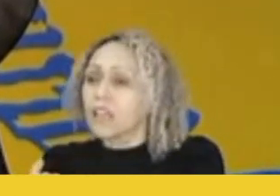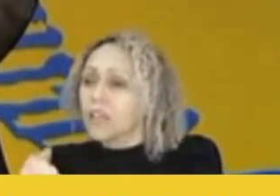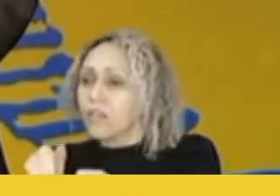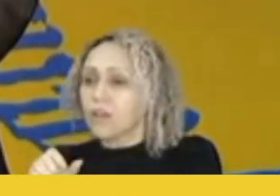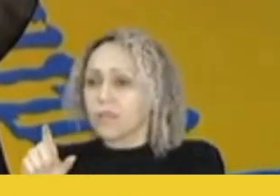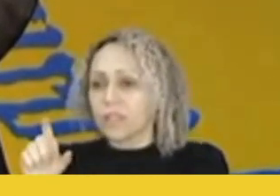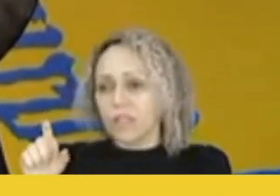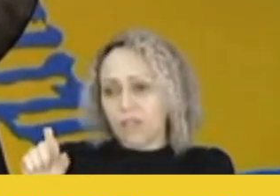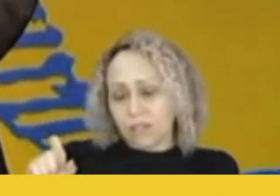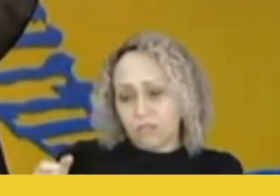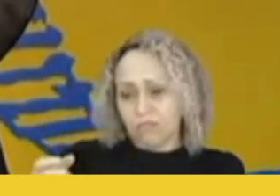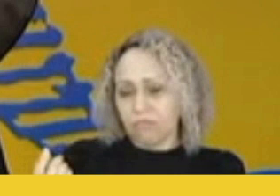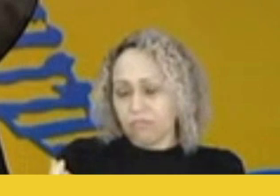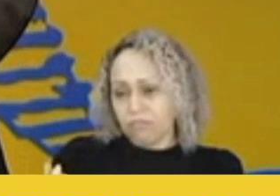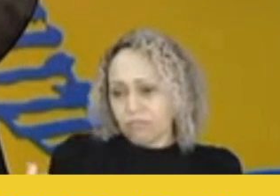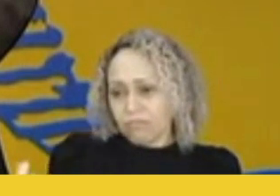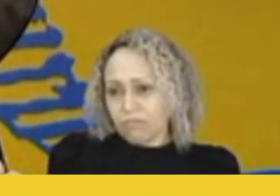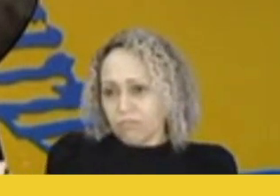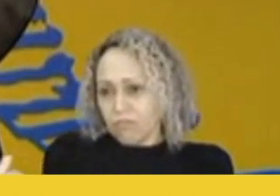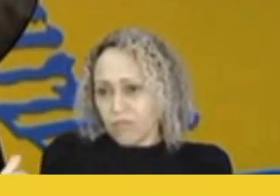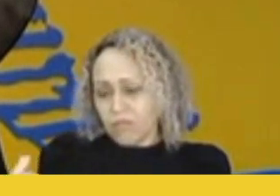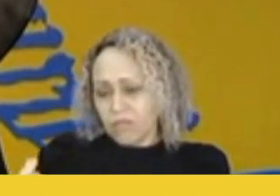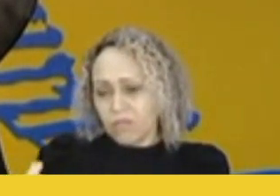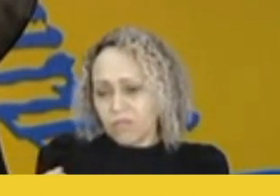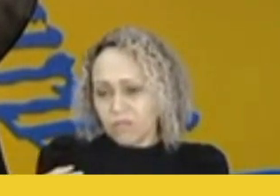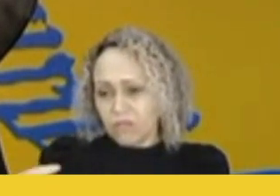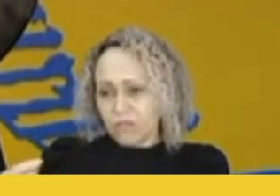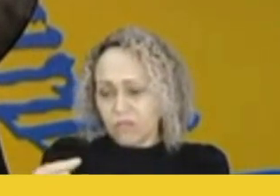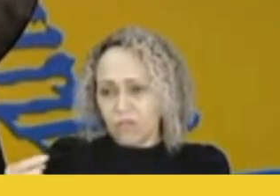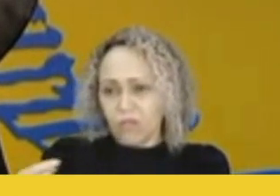segurança, e isto